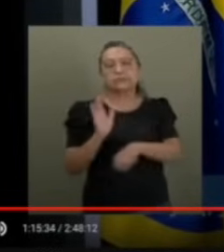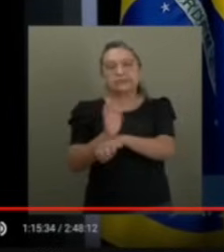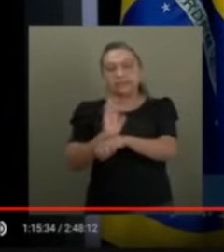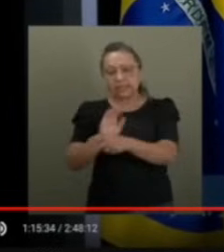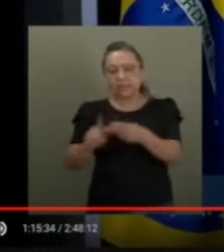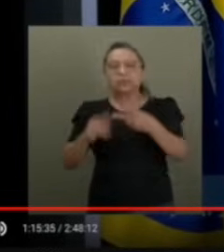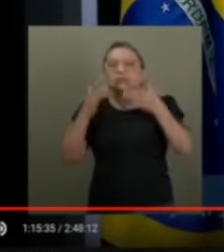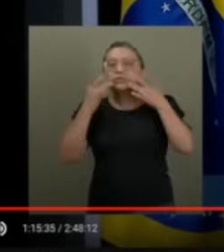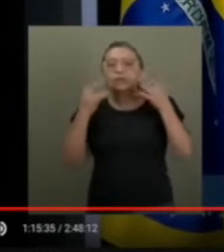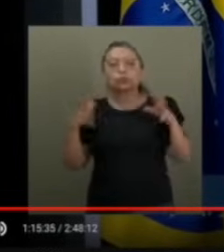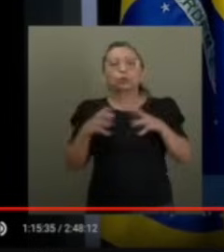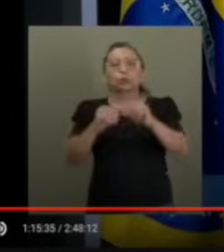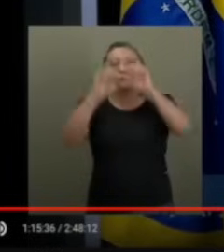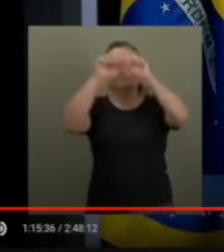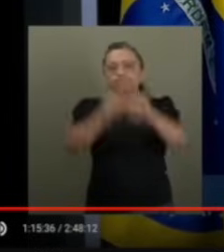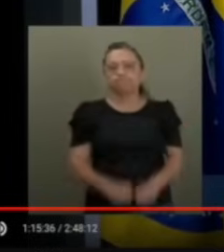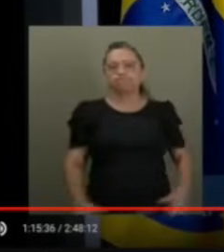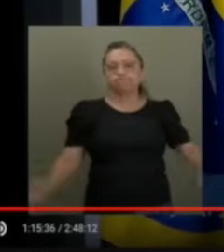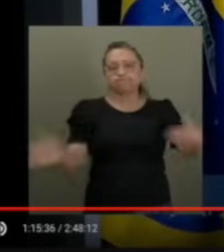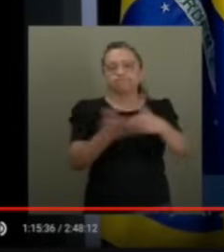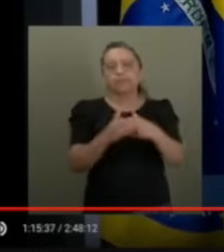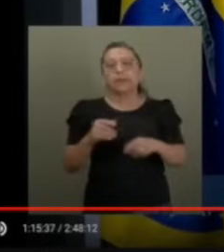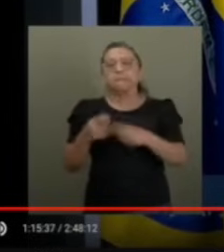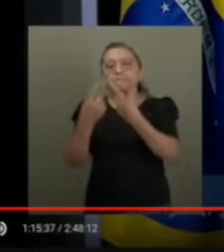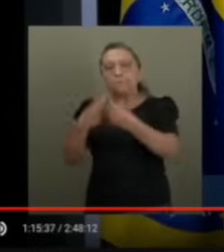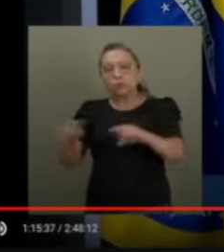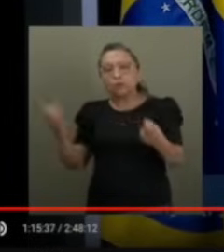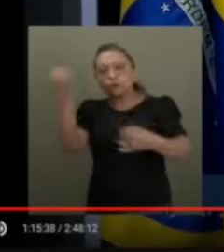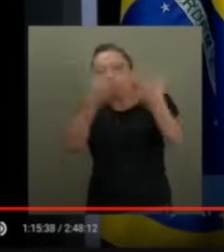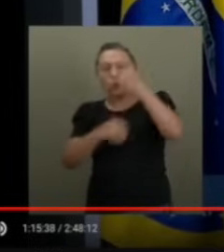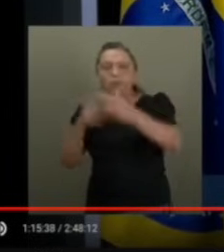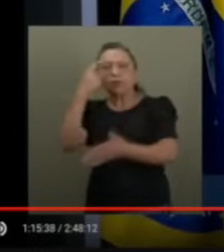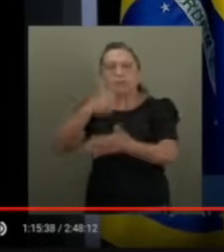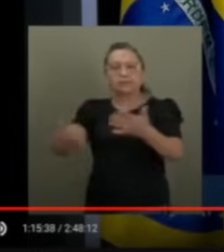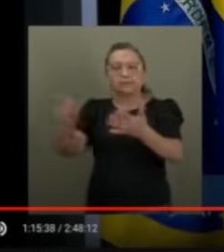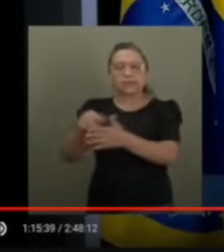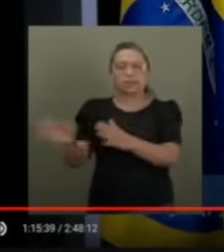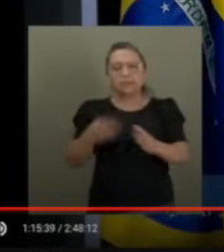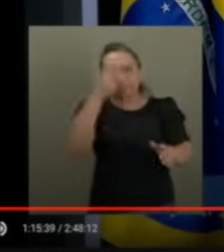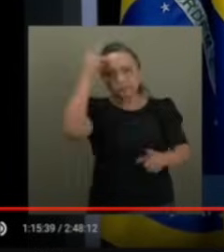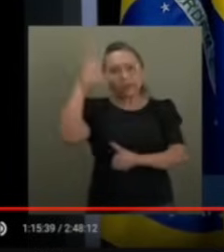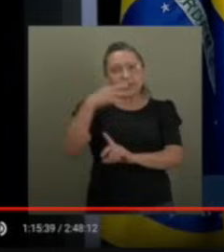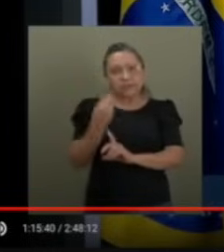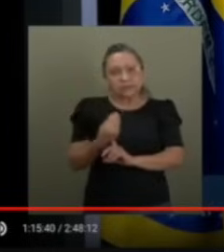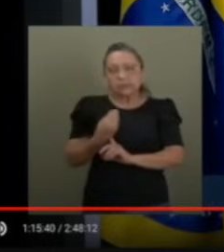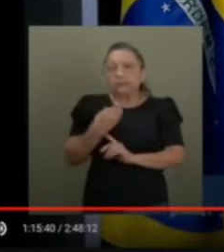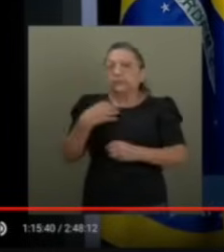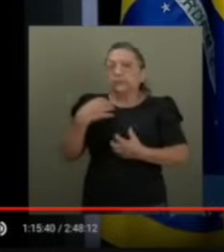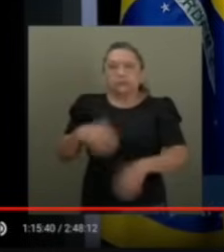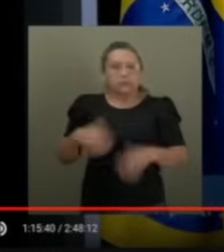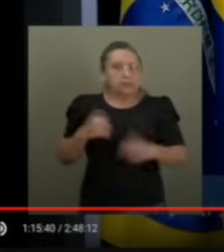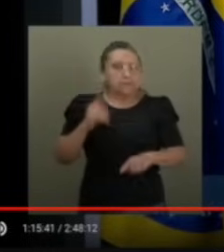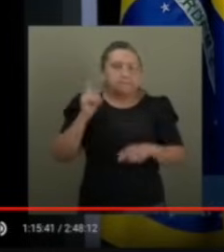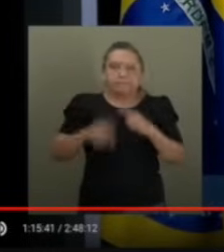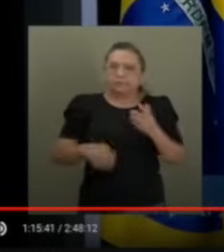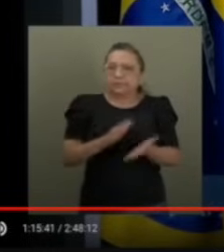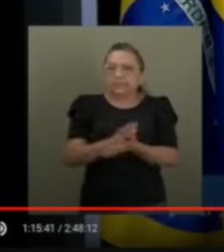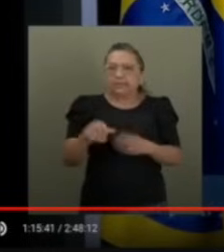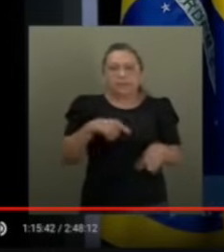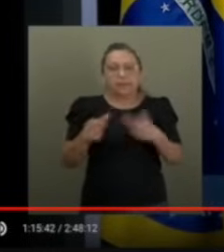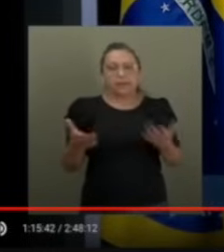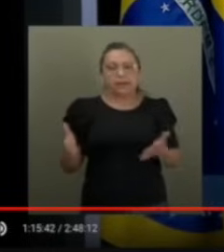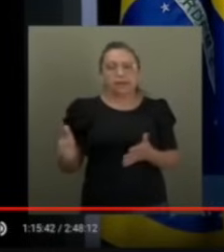foram fechados espetáculos musicais cancelados artistas se viram impedidos de trabalhar nesse período